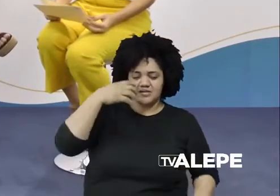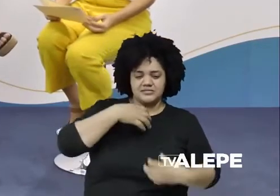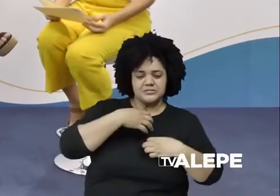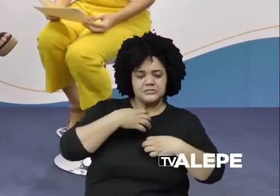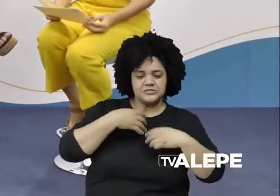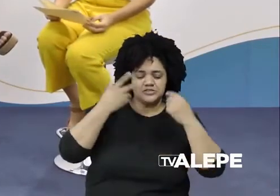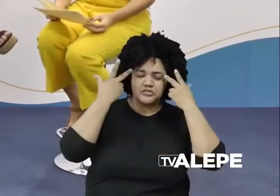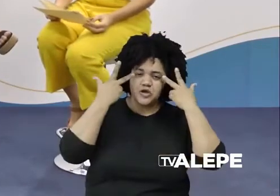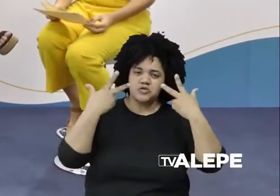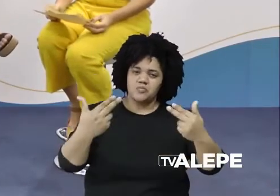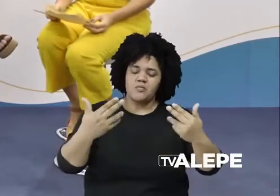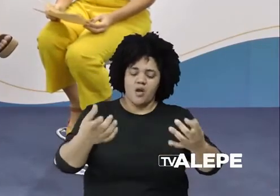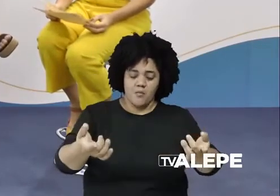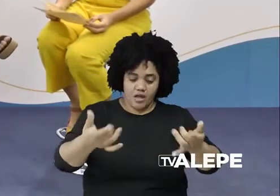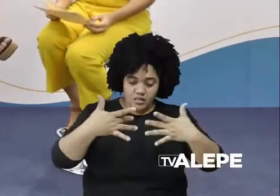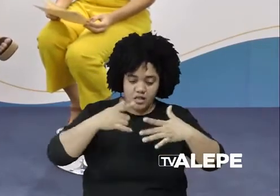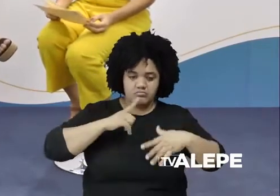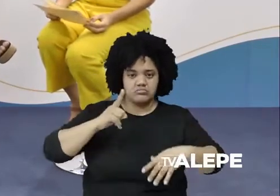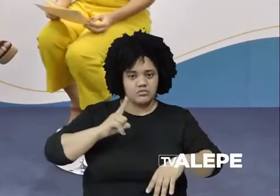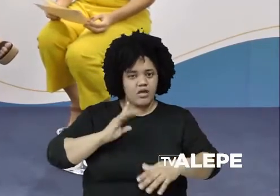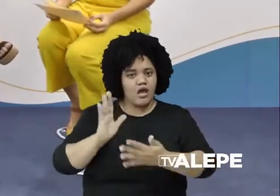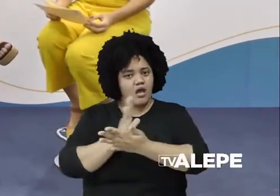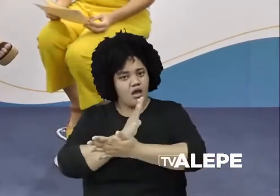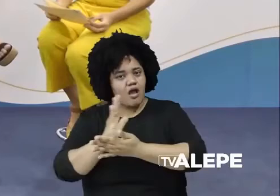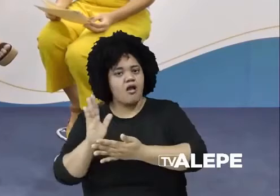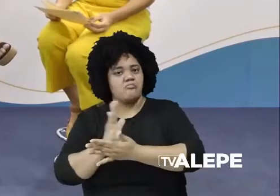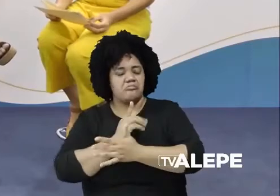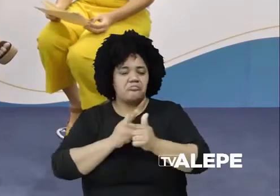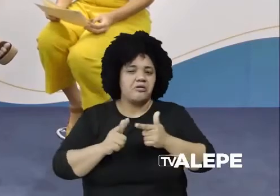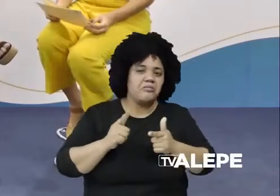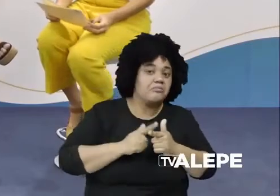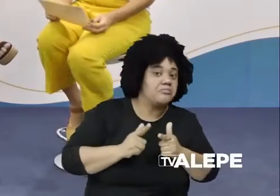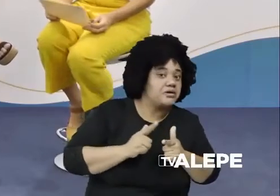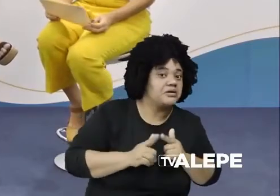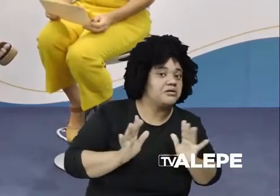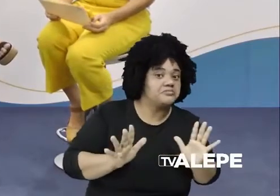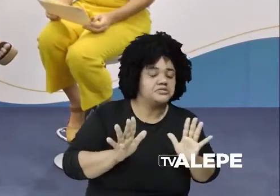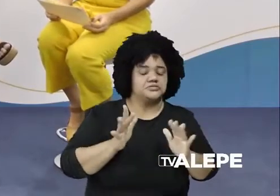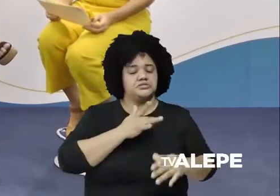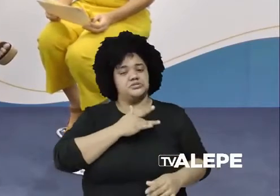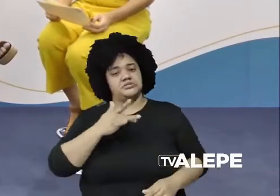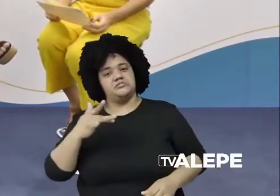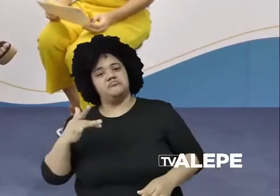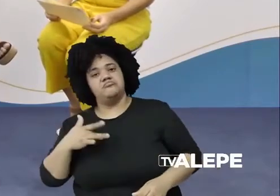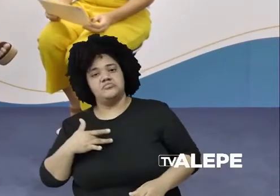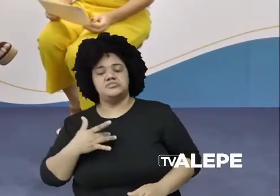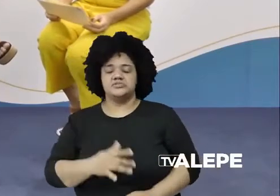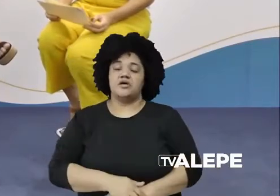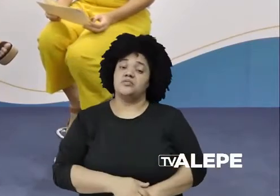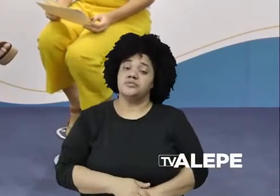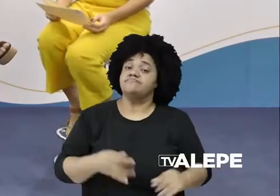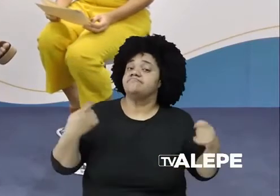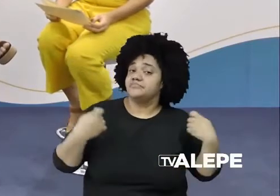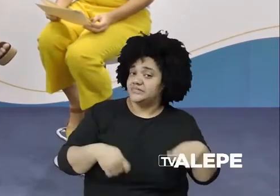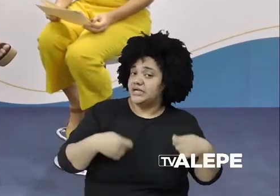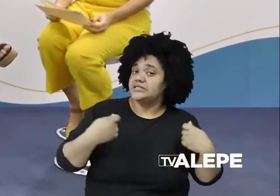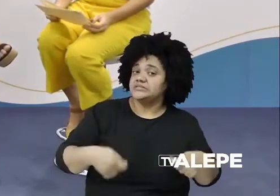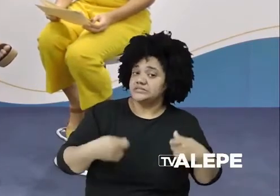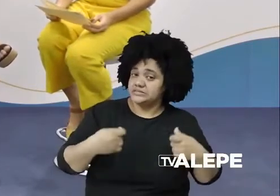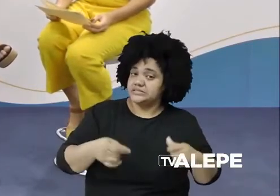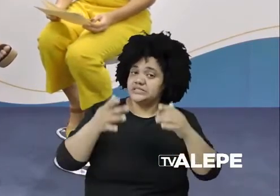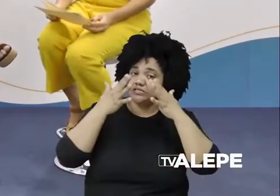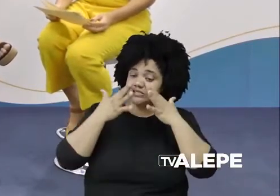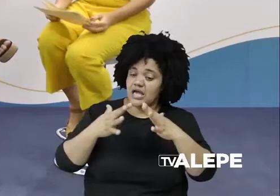ela está ali com alguma deficiência em alguma das áreas de saúde dela que precise daquela